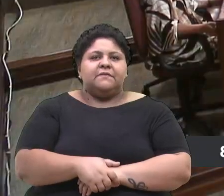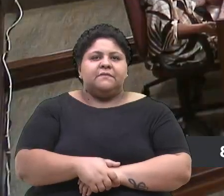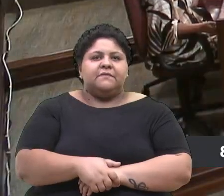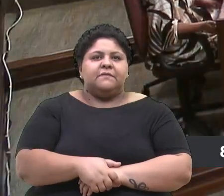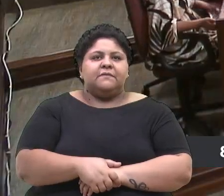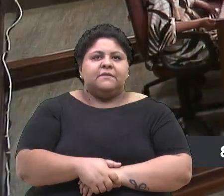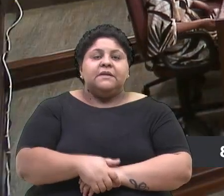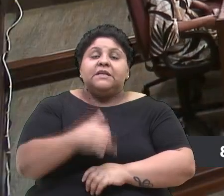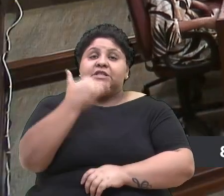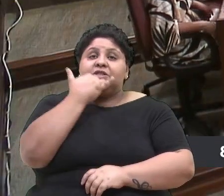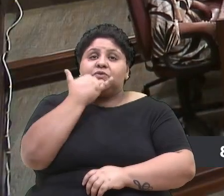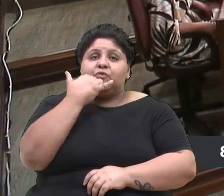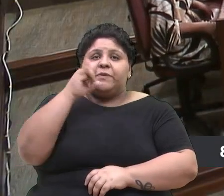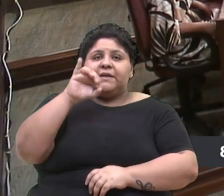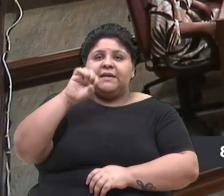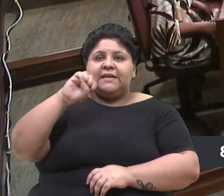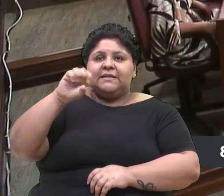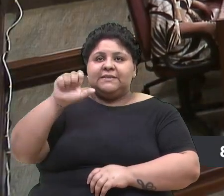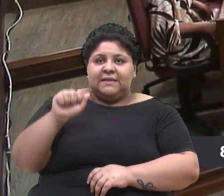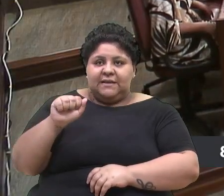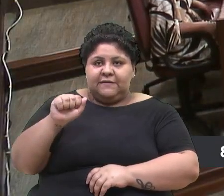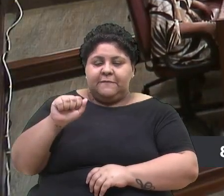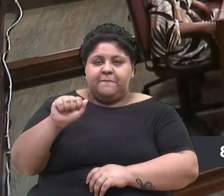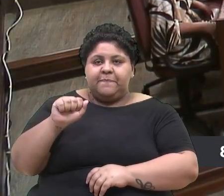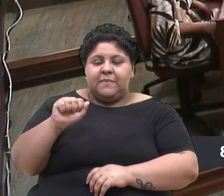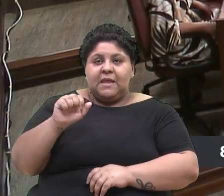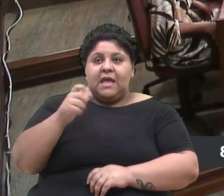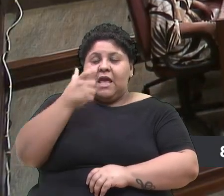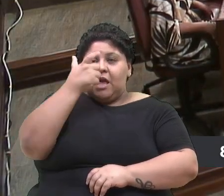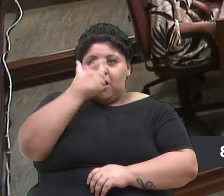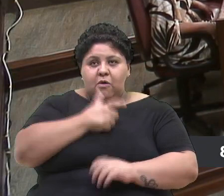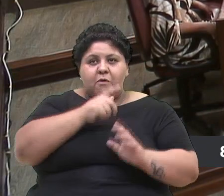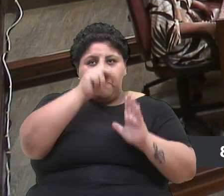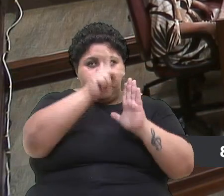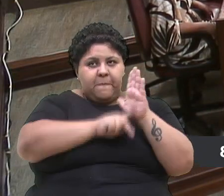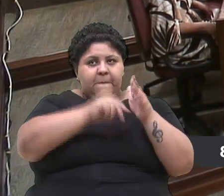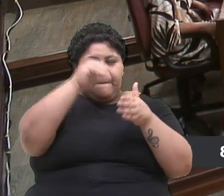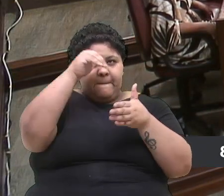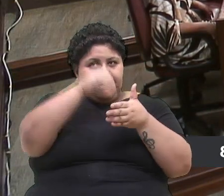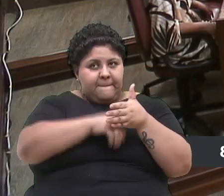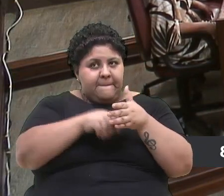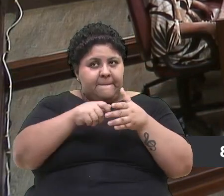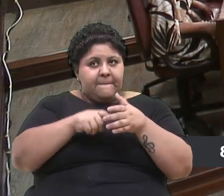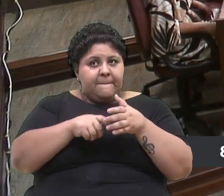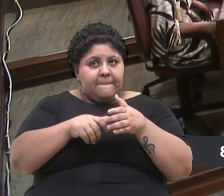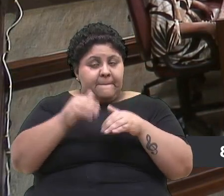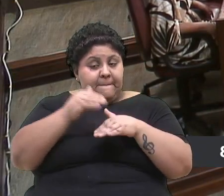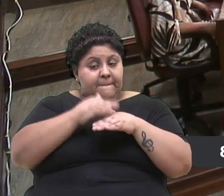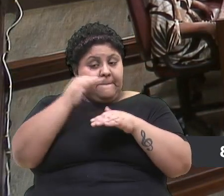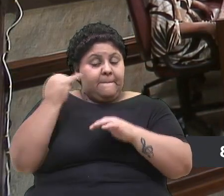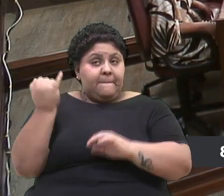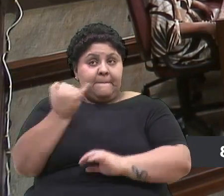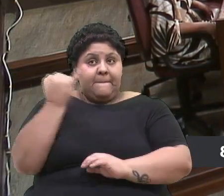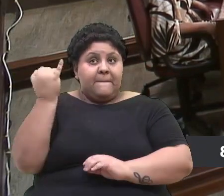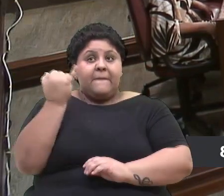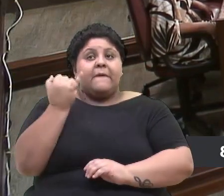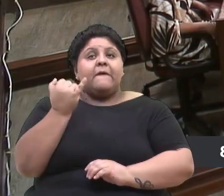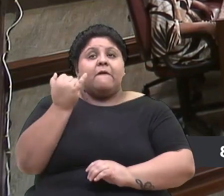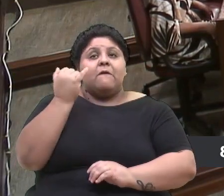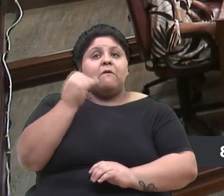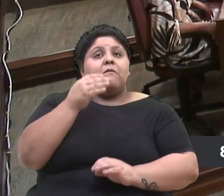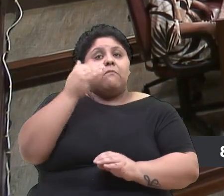que é o projeto que a gente vai votar de maior relevância. Concordo que ele está